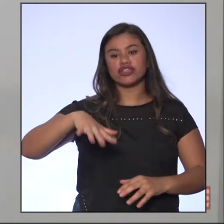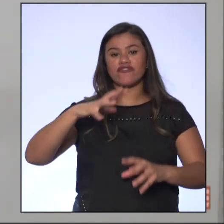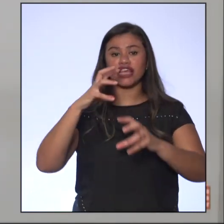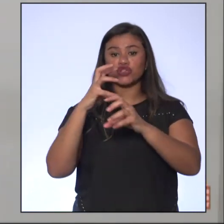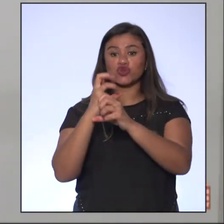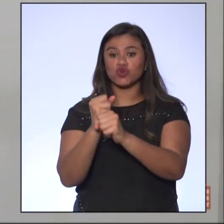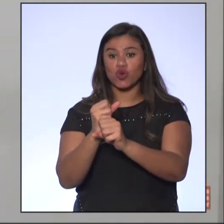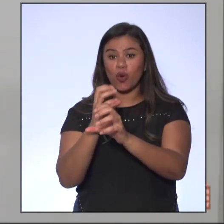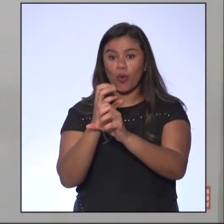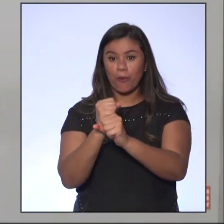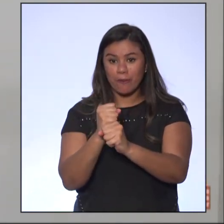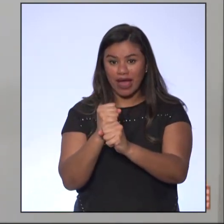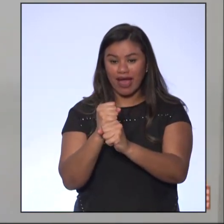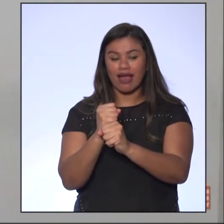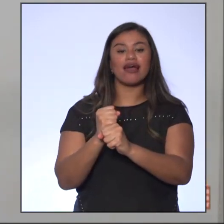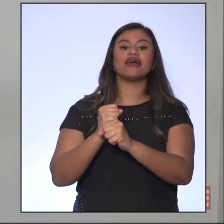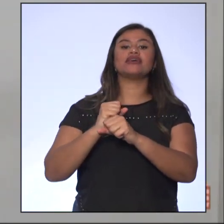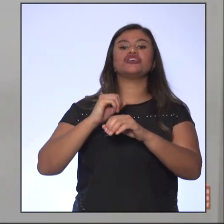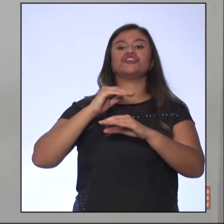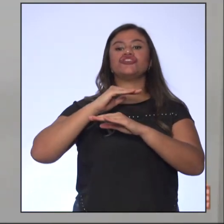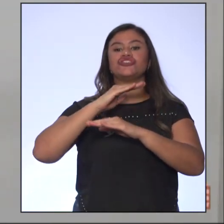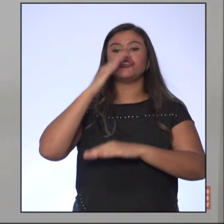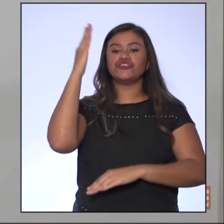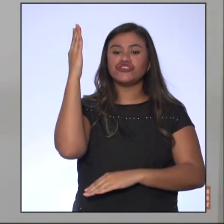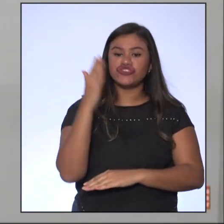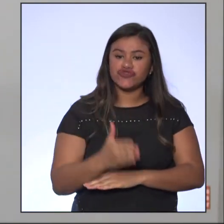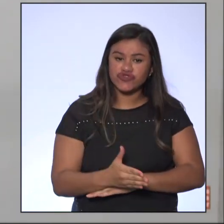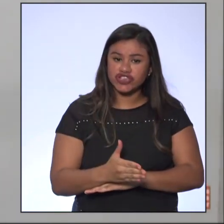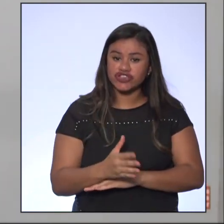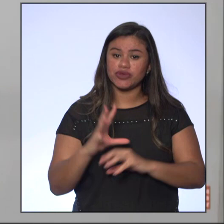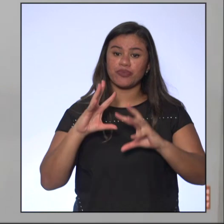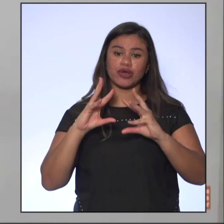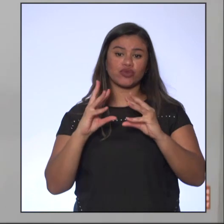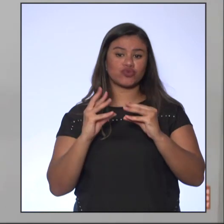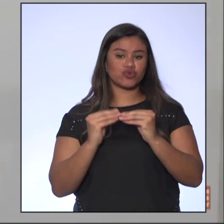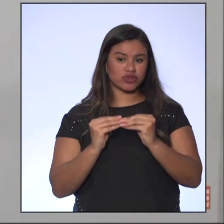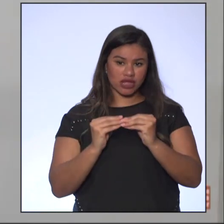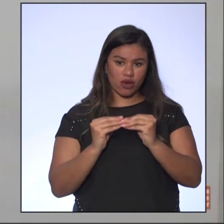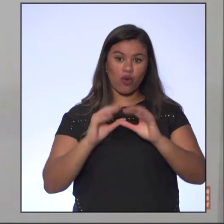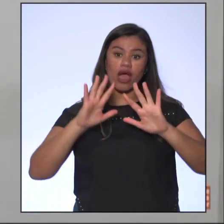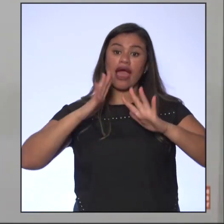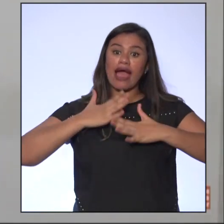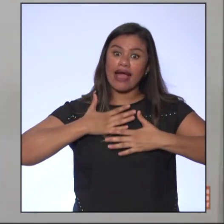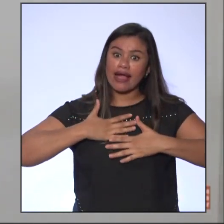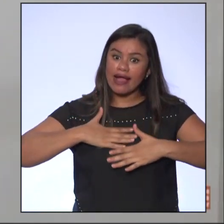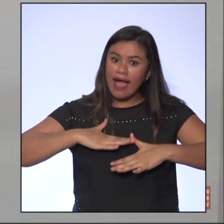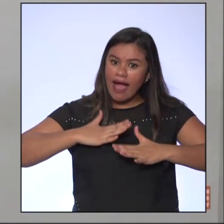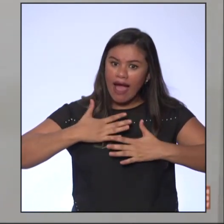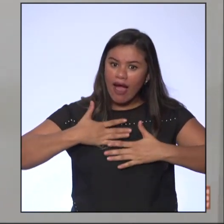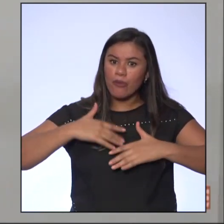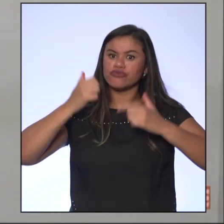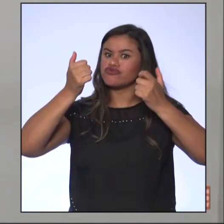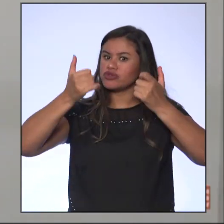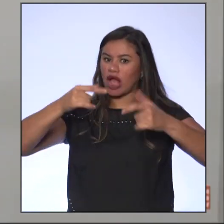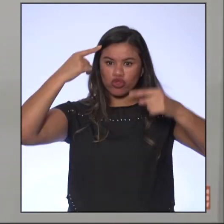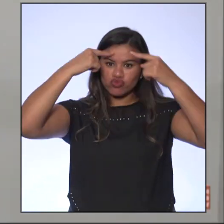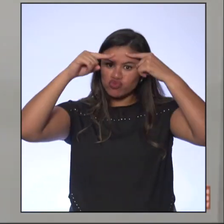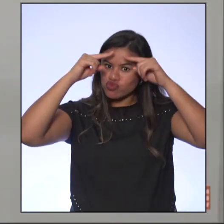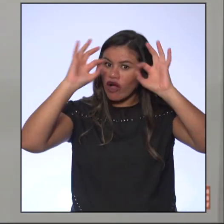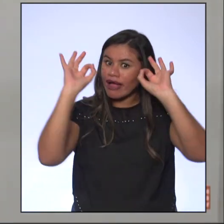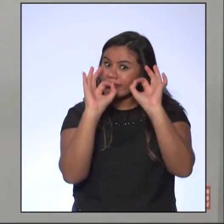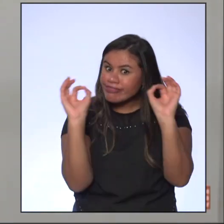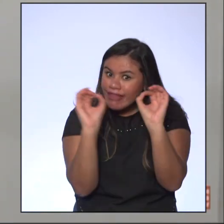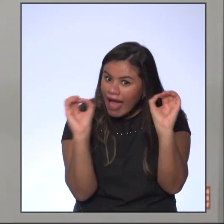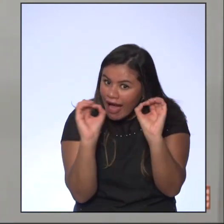e vai dividir pelo total. Mura, não entendi ainda. Calma que você não vai ficar com dúvida aqui hoje não. Olha só,